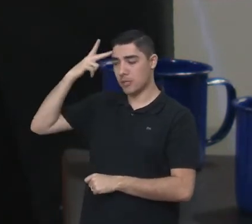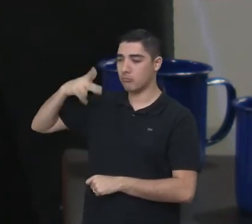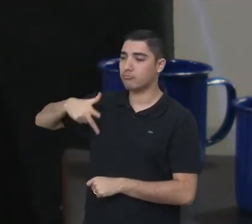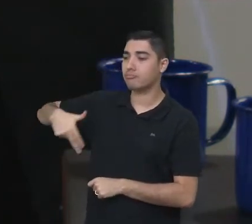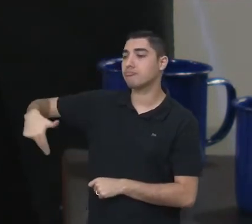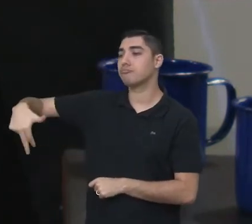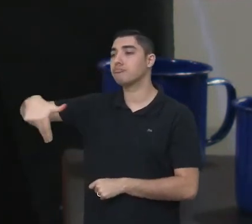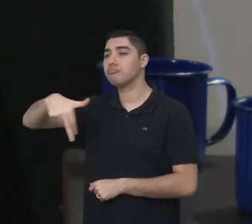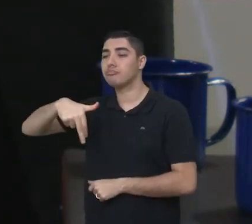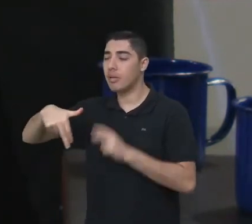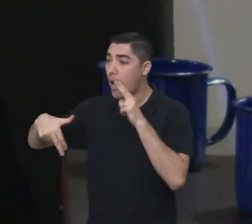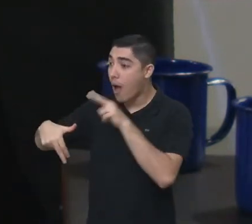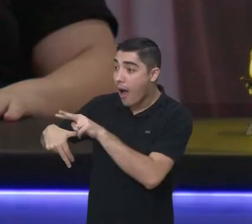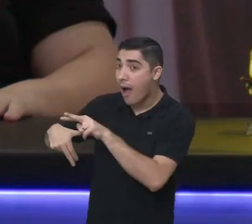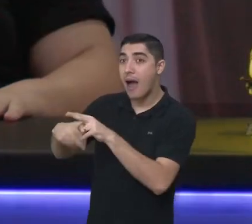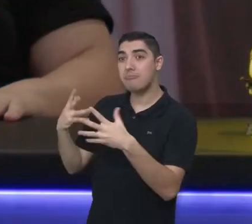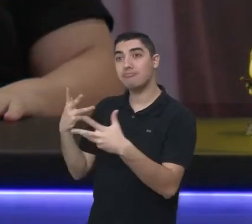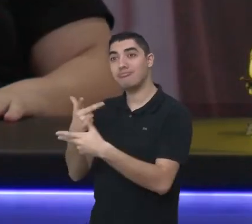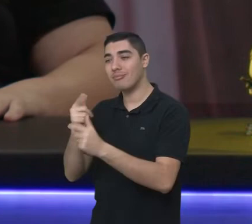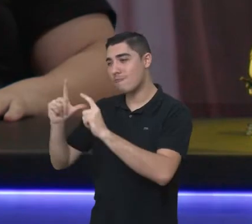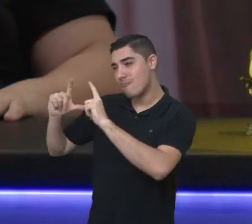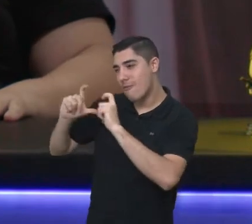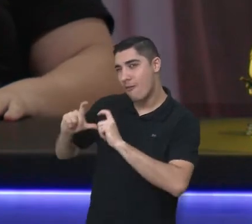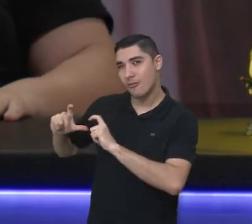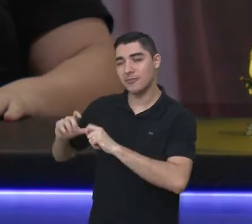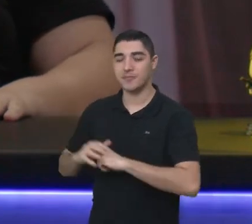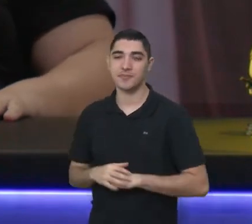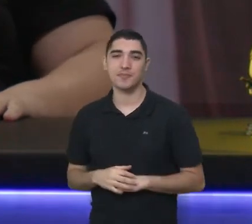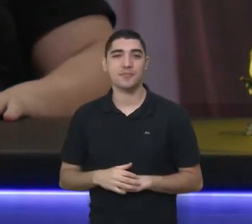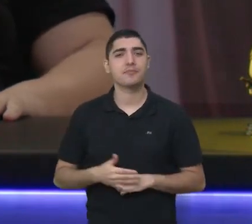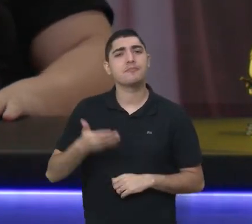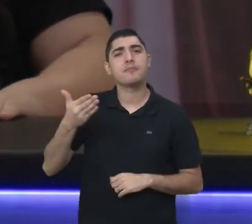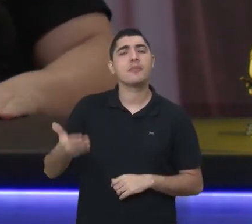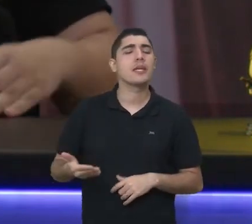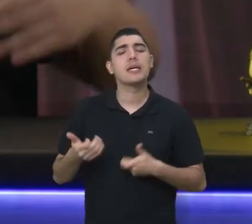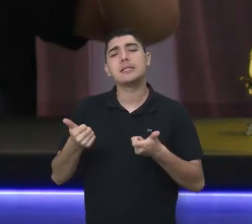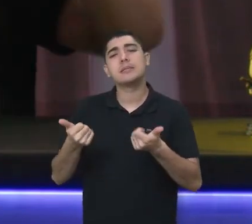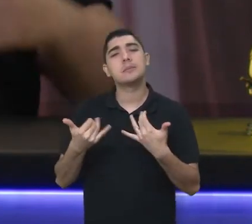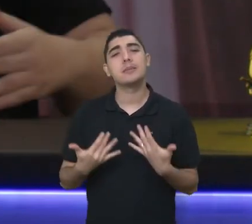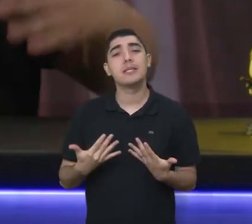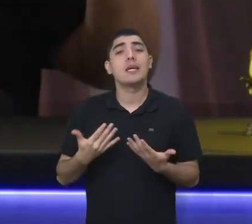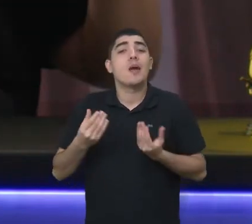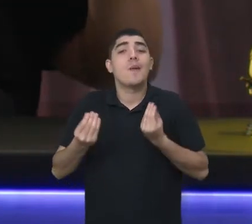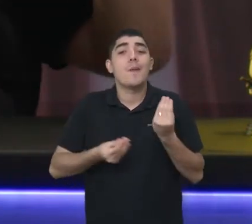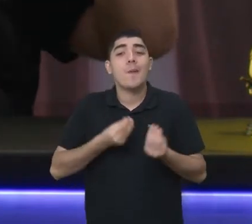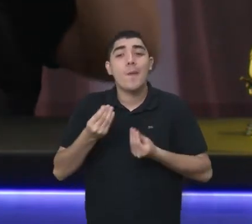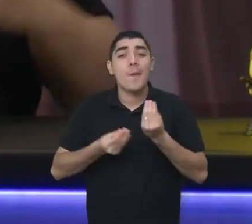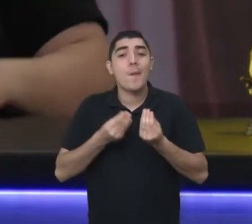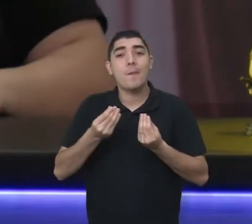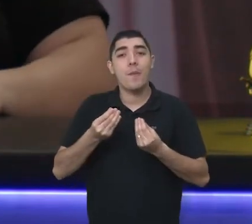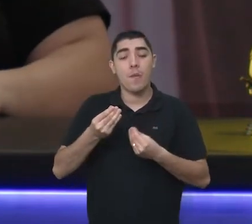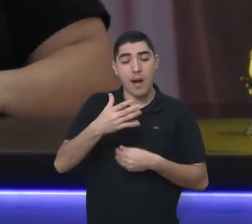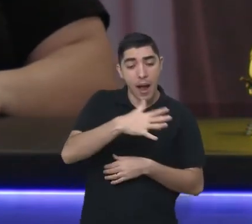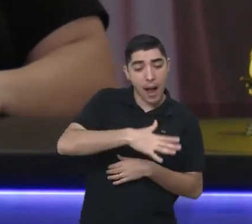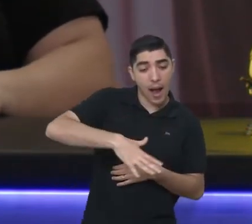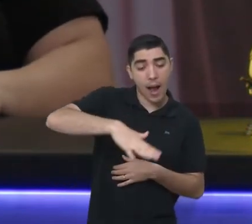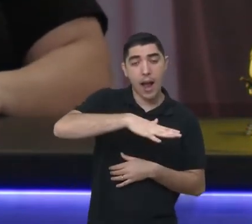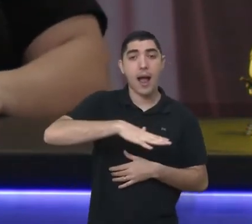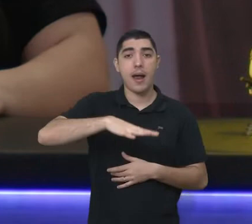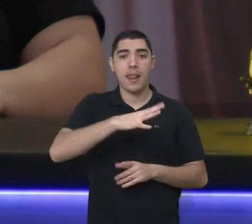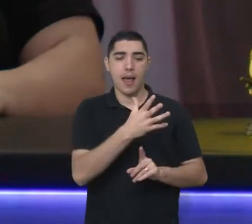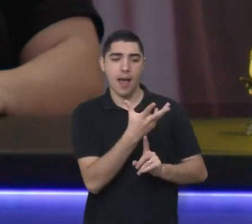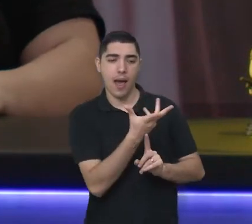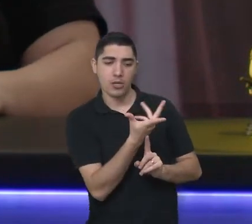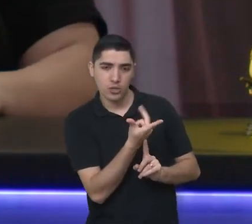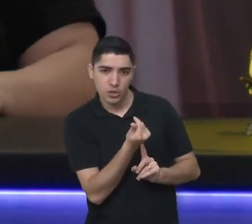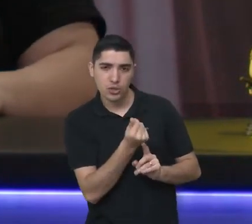pessoas possam interagir, tirar foto. Fernanda, explica pra gente, ou na verdade nos deixe por dentro de como está sendo artística aqui em São José,